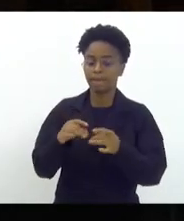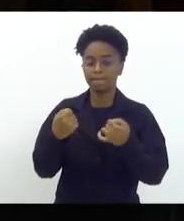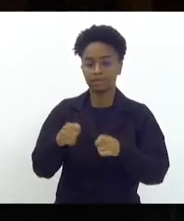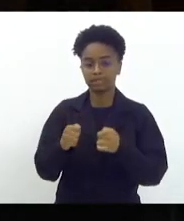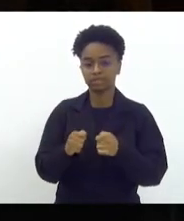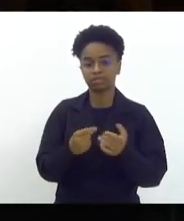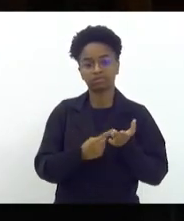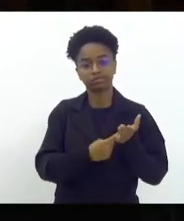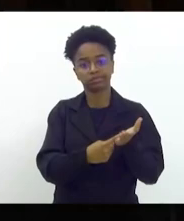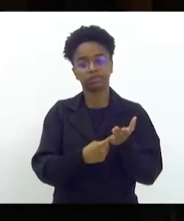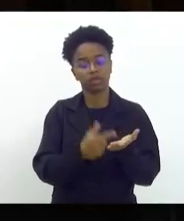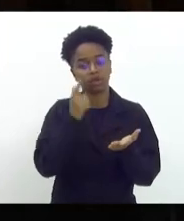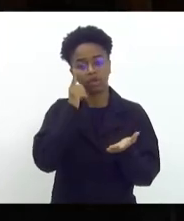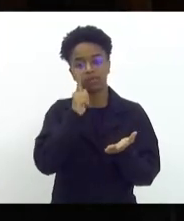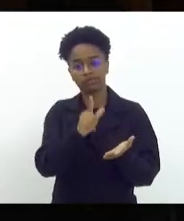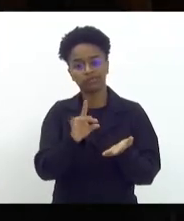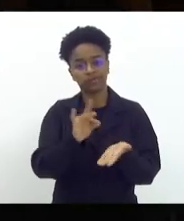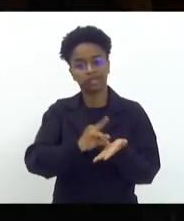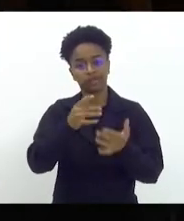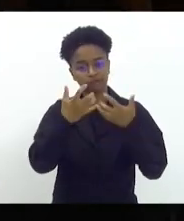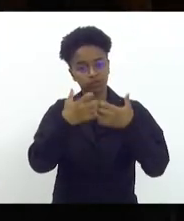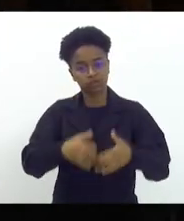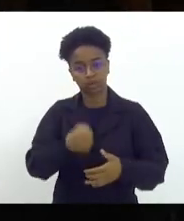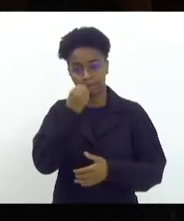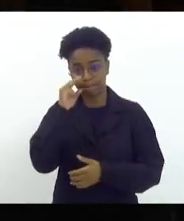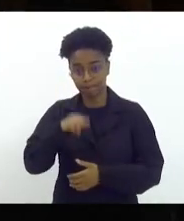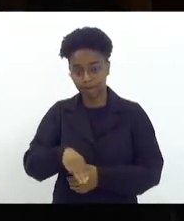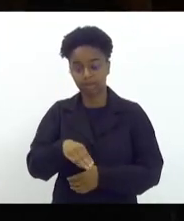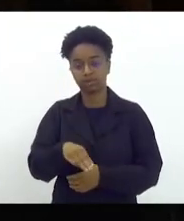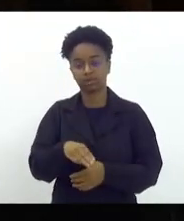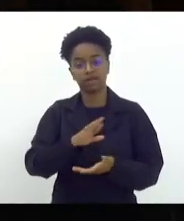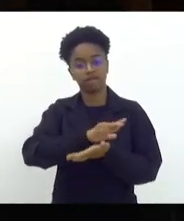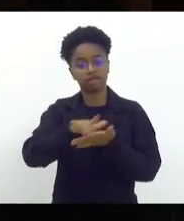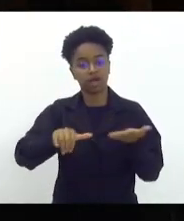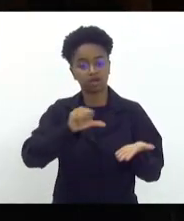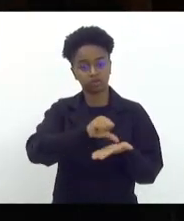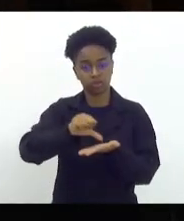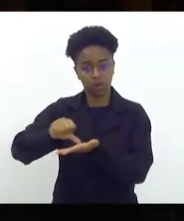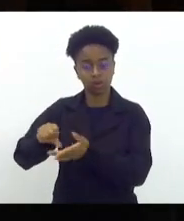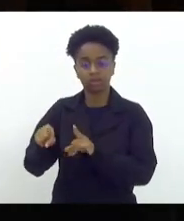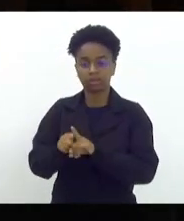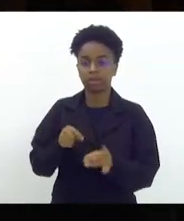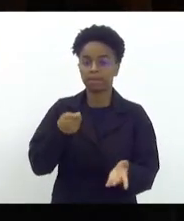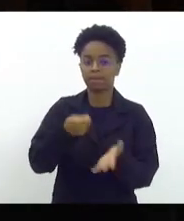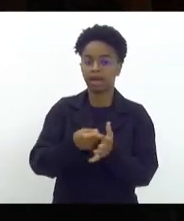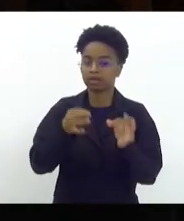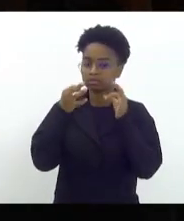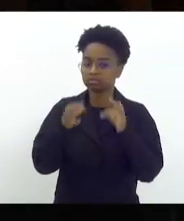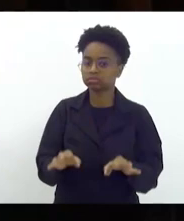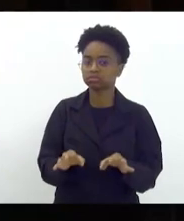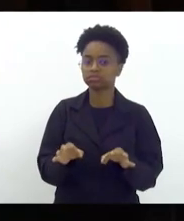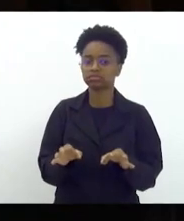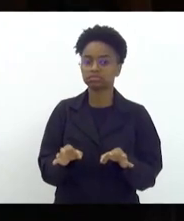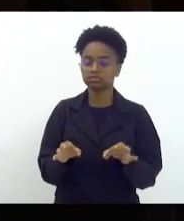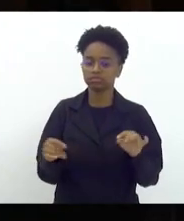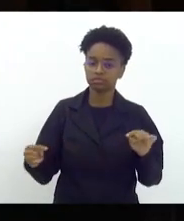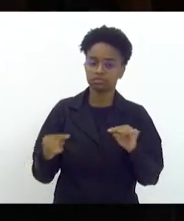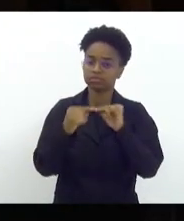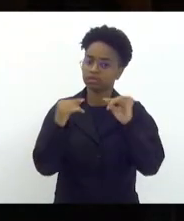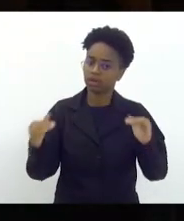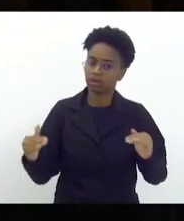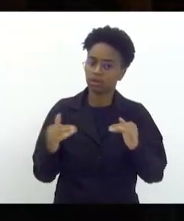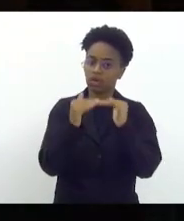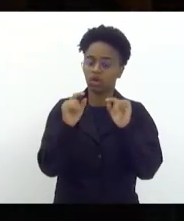para garantir condições de funcionamento para os diferentes polos e uma remuneração adequada e Que parada